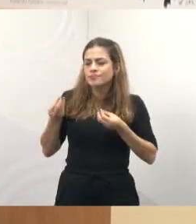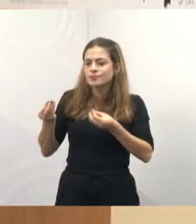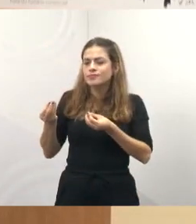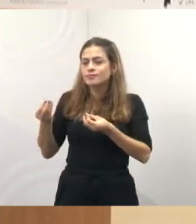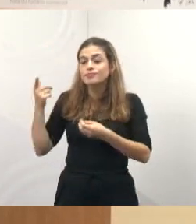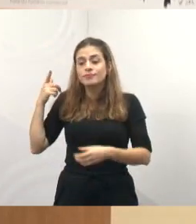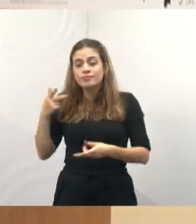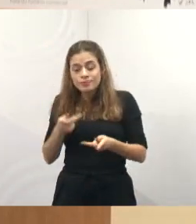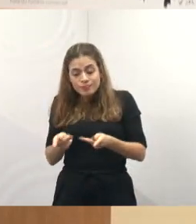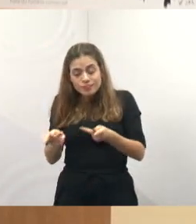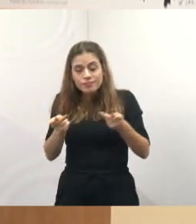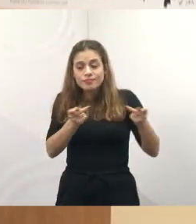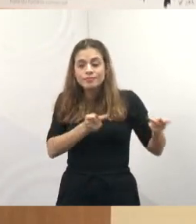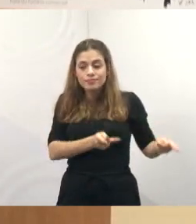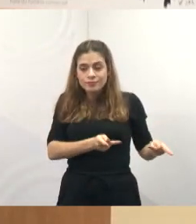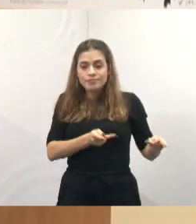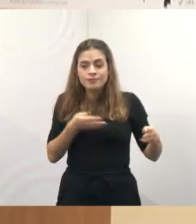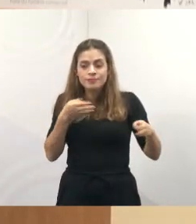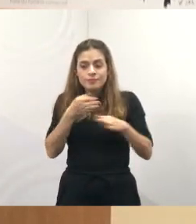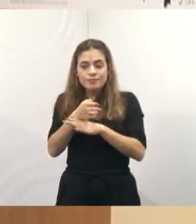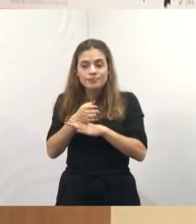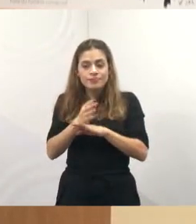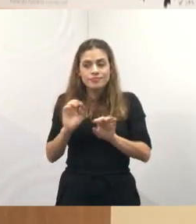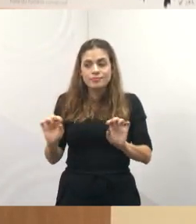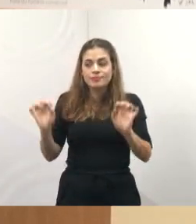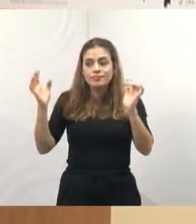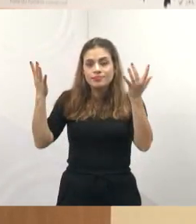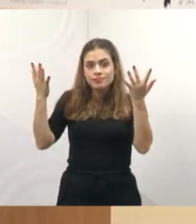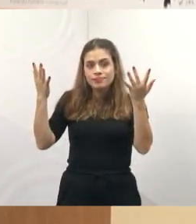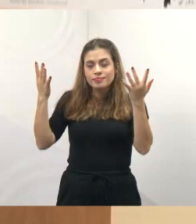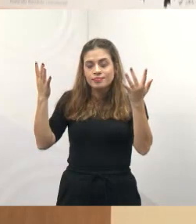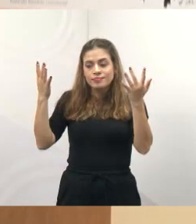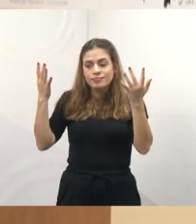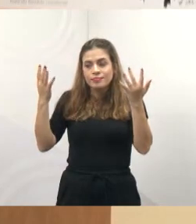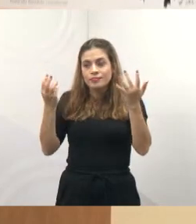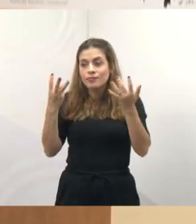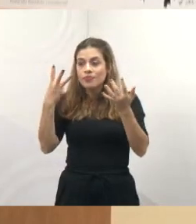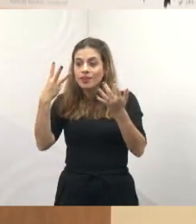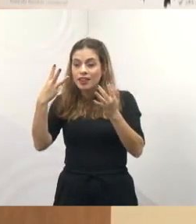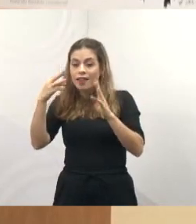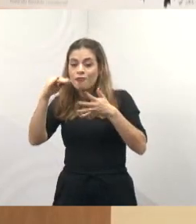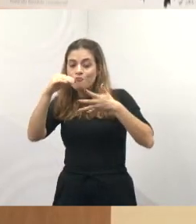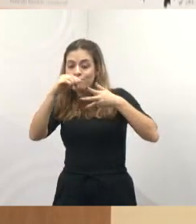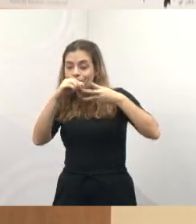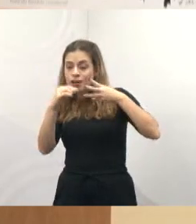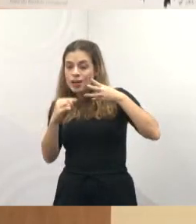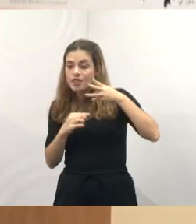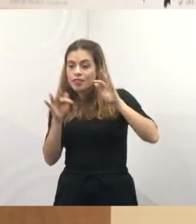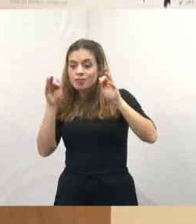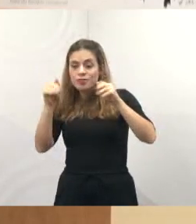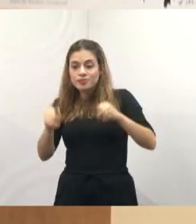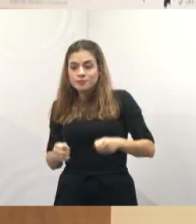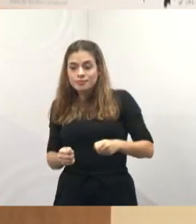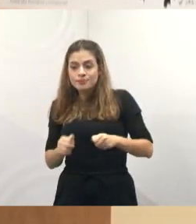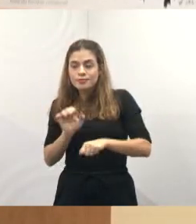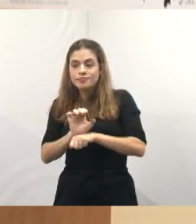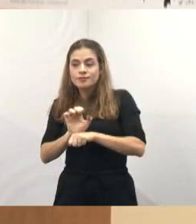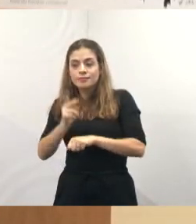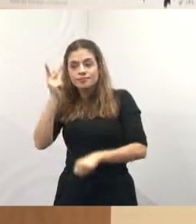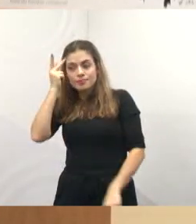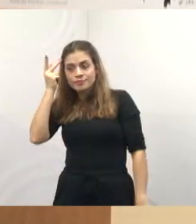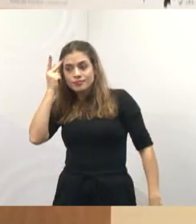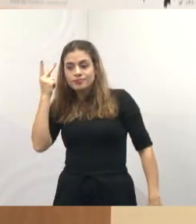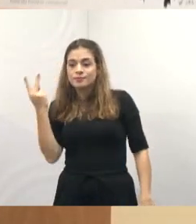nos convidou para participar da cerimônia. Nós estamos entre as 3 finalistas das cidades do Estado de São Paulo. 2